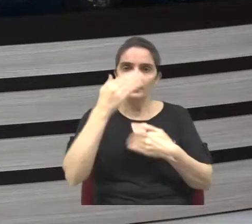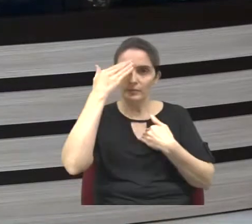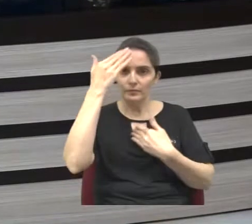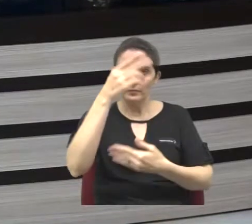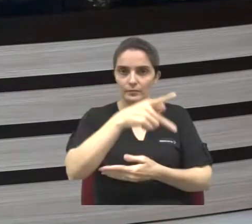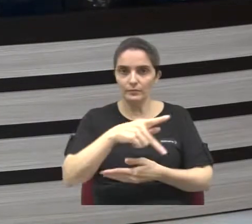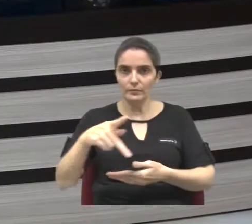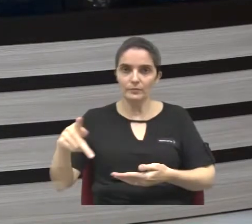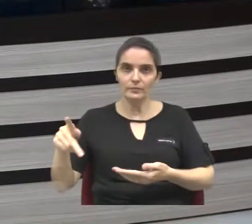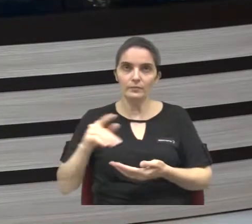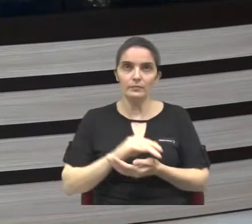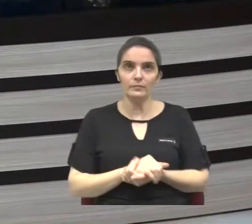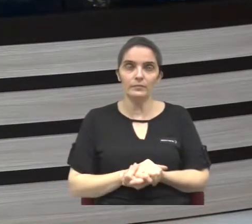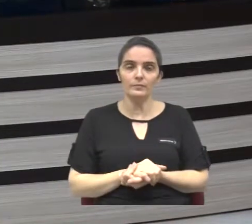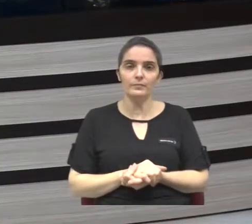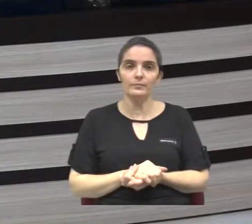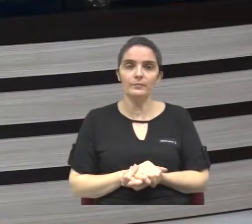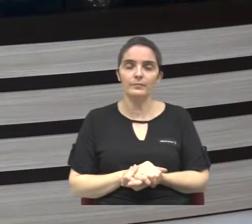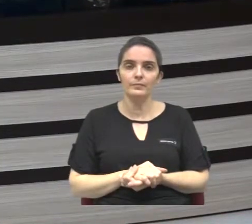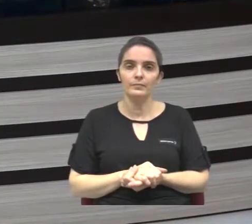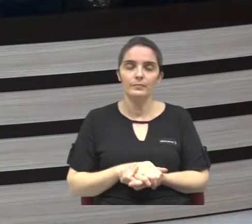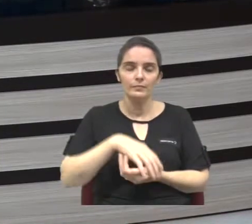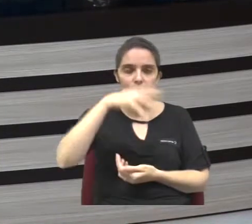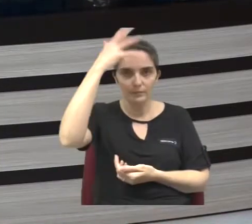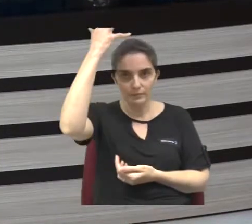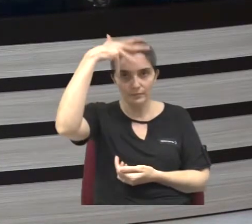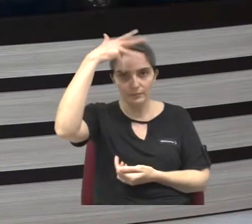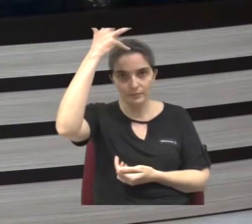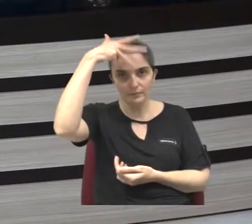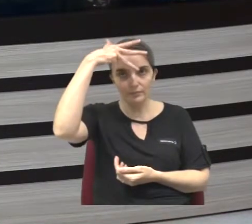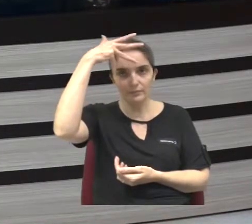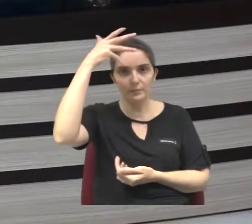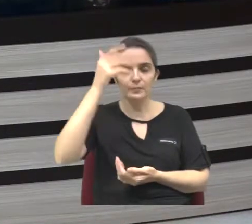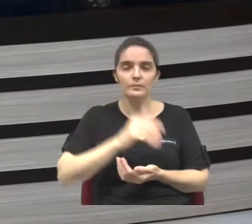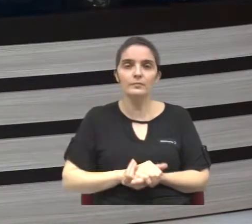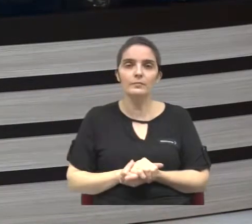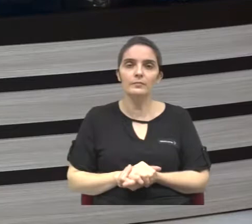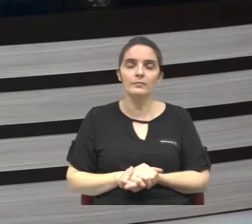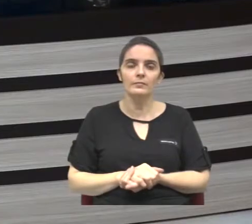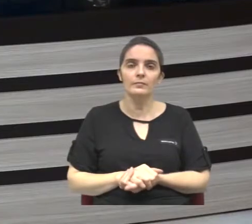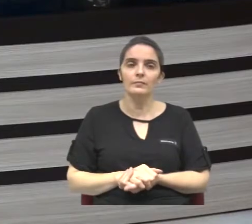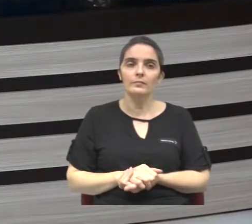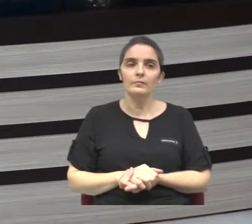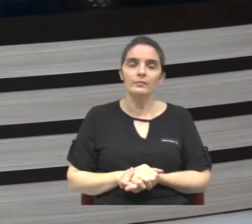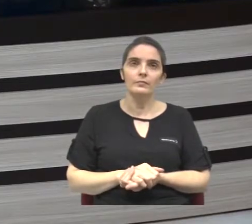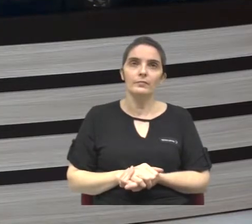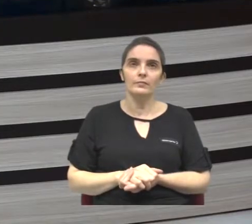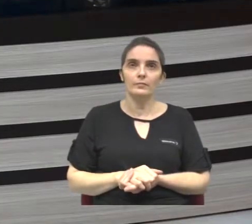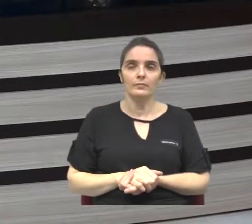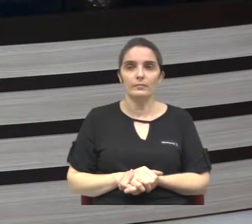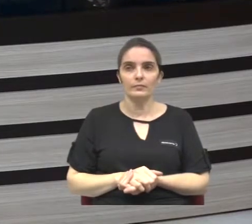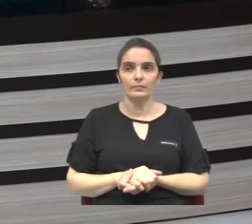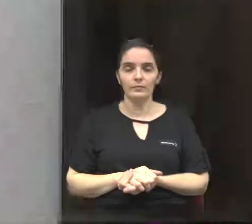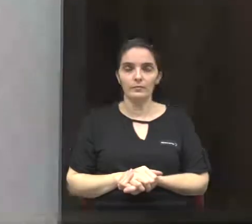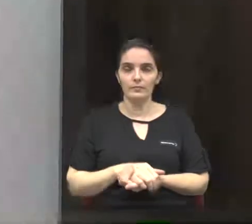desejo discutir com a palavra a vereadora érica senhor presidente vereador rafael